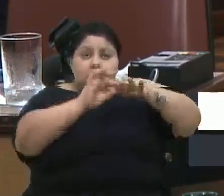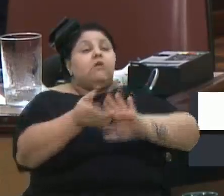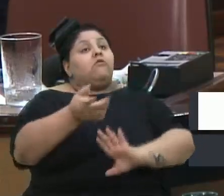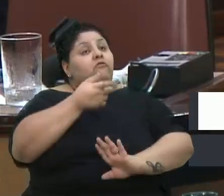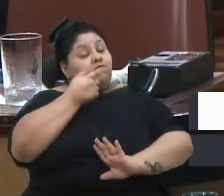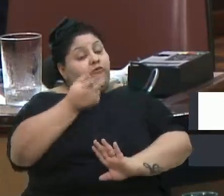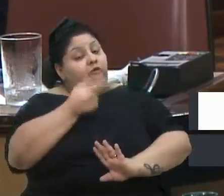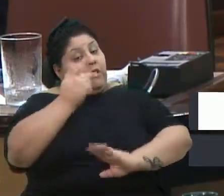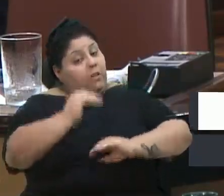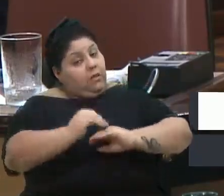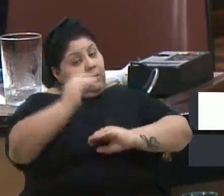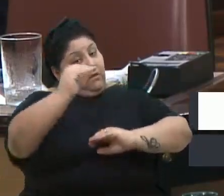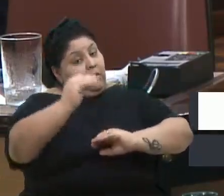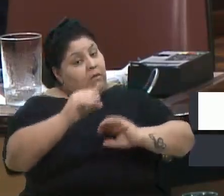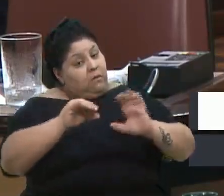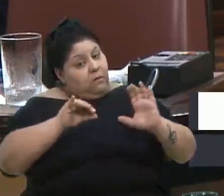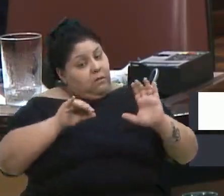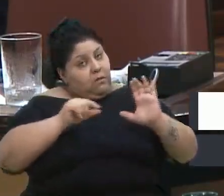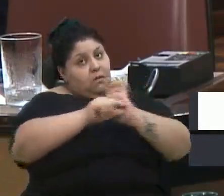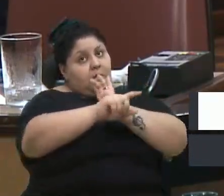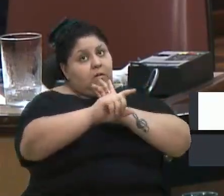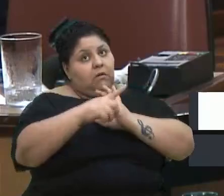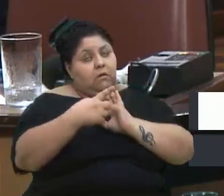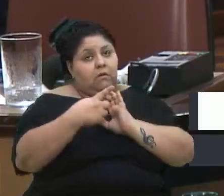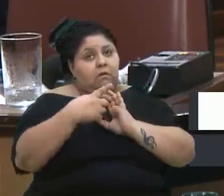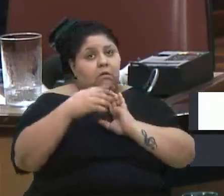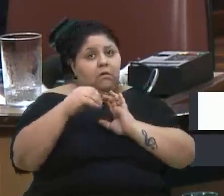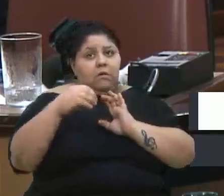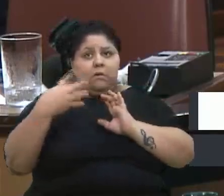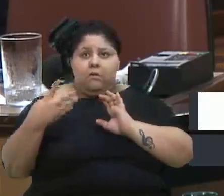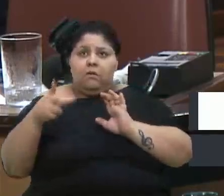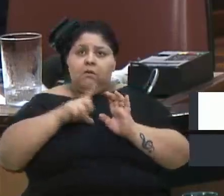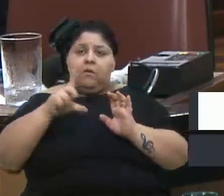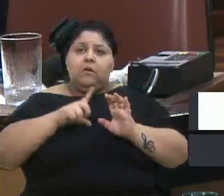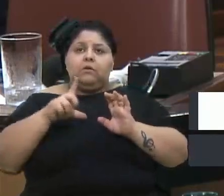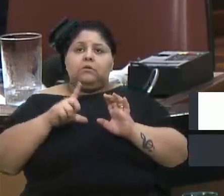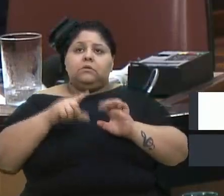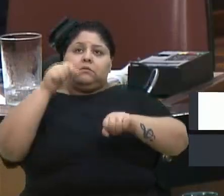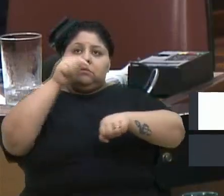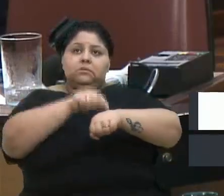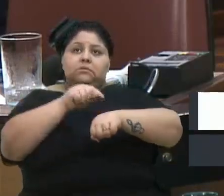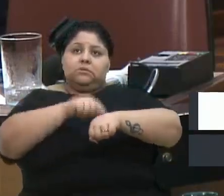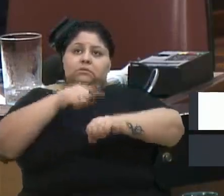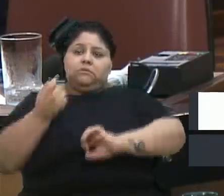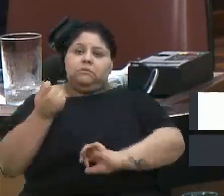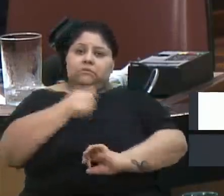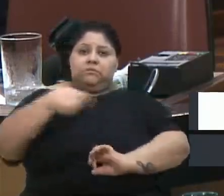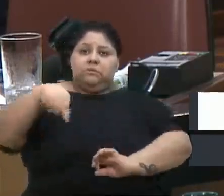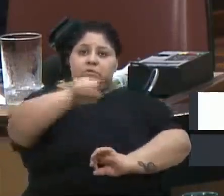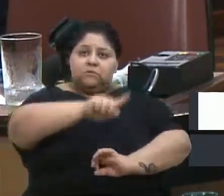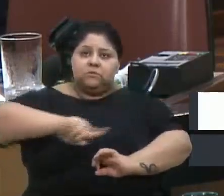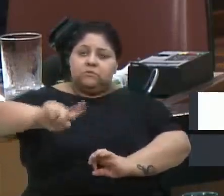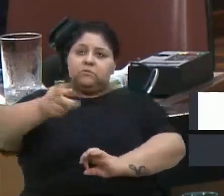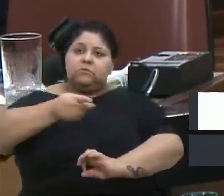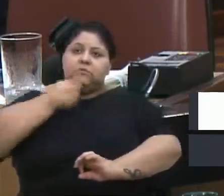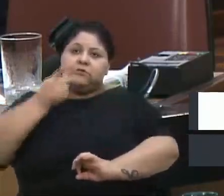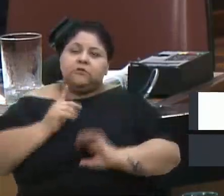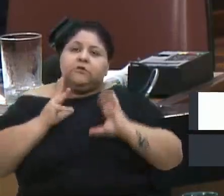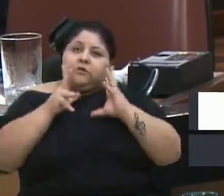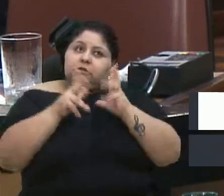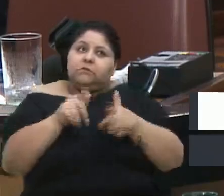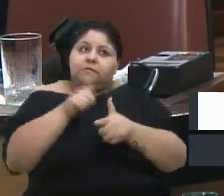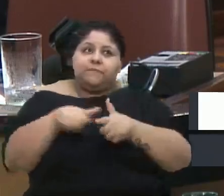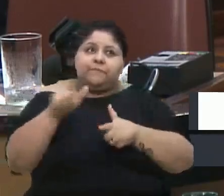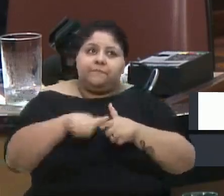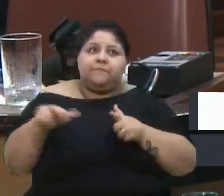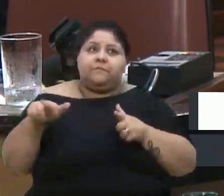além. Artigo 104, prorrogação da sessão, nós vamos ter o tempo que for necessário. Aqui para falar de todos os problemas de Caxias do Sul.